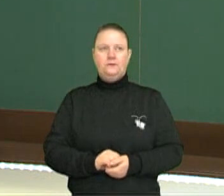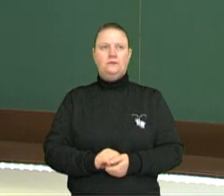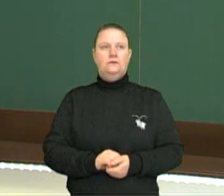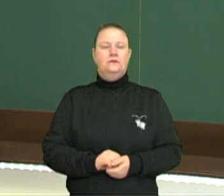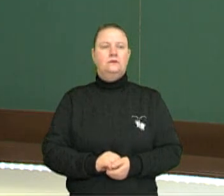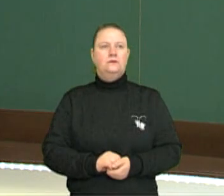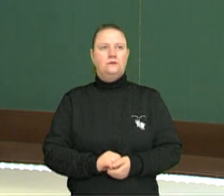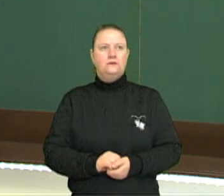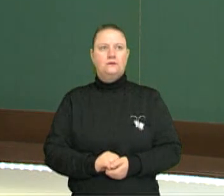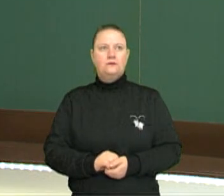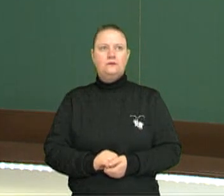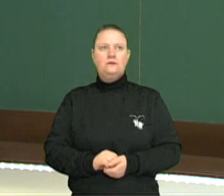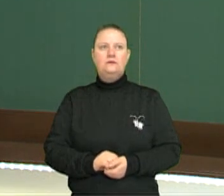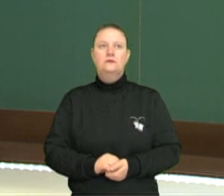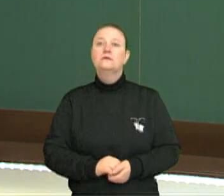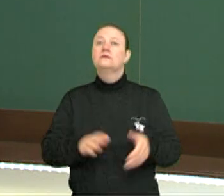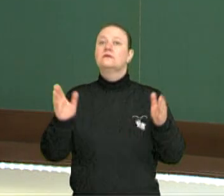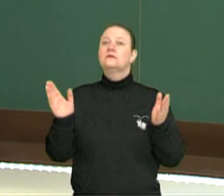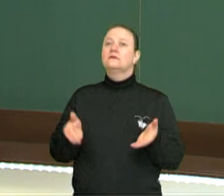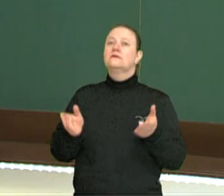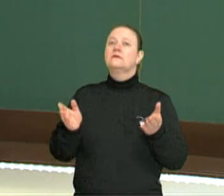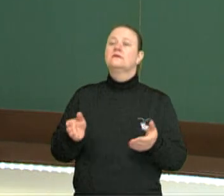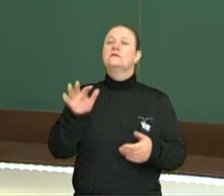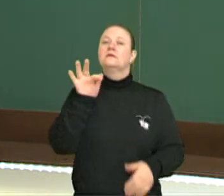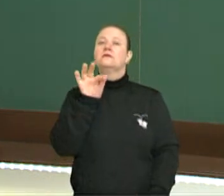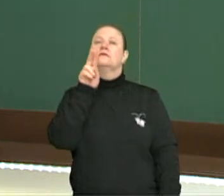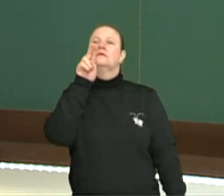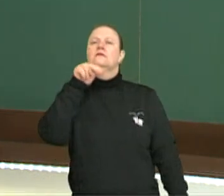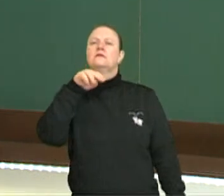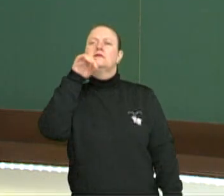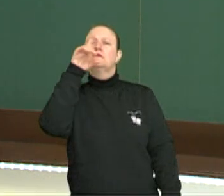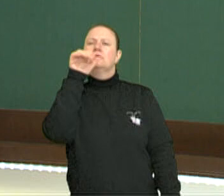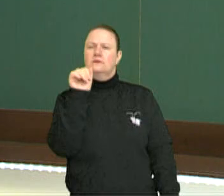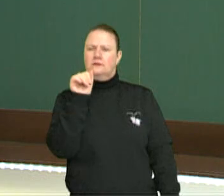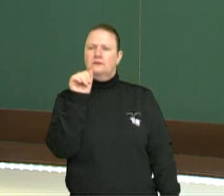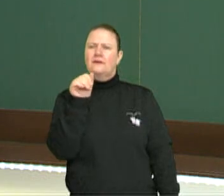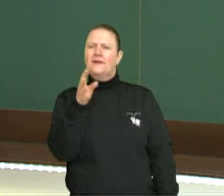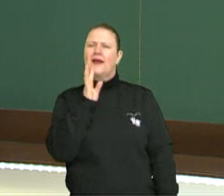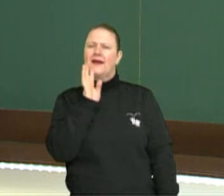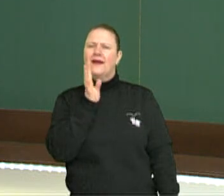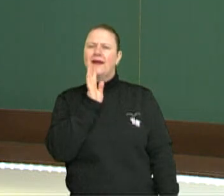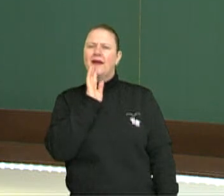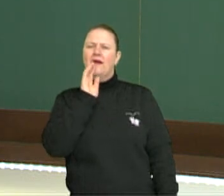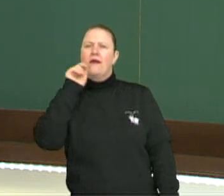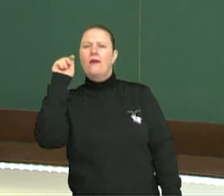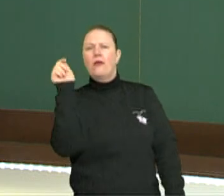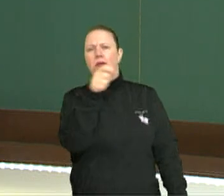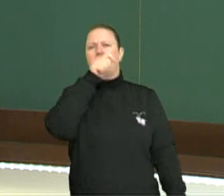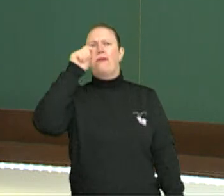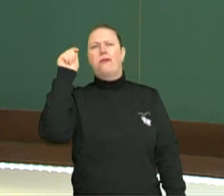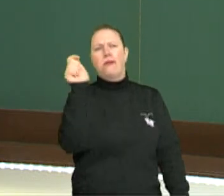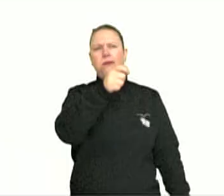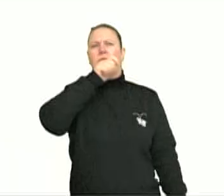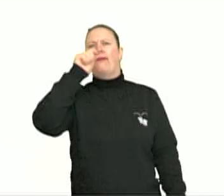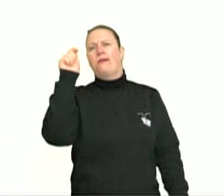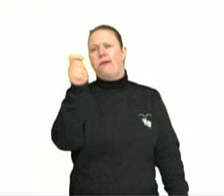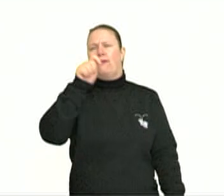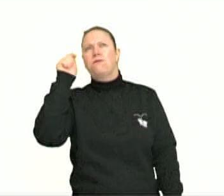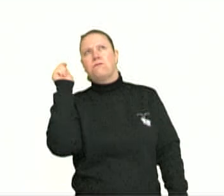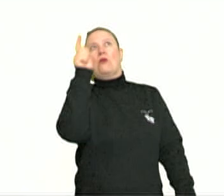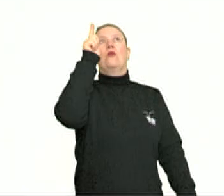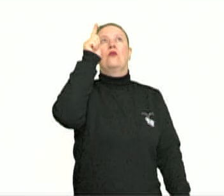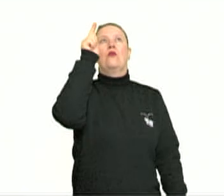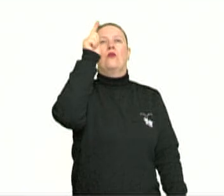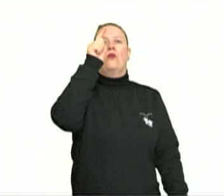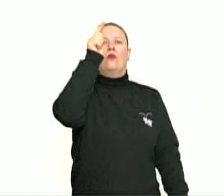lá. A tal da funda ou atiradeira, será o que ela é, né? Pois bem,